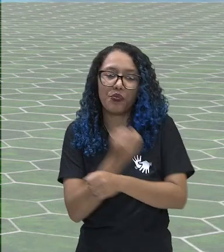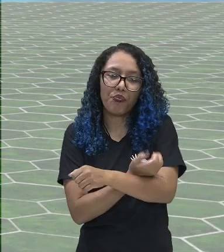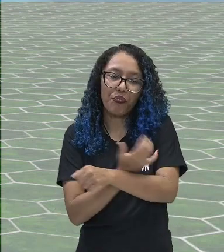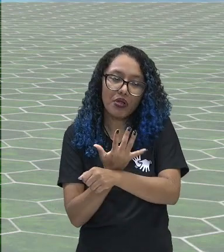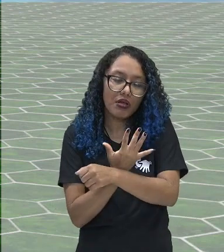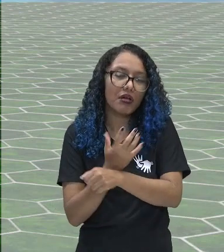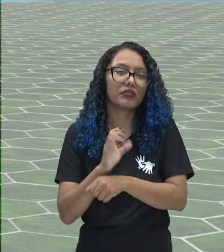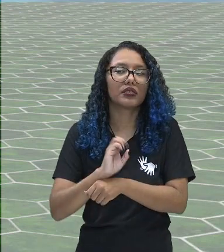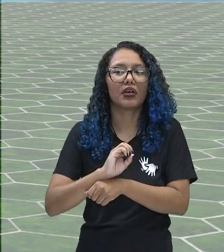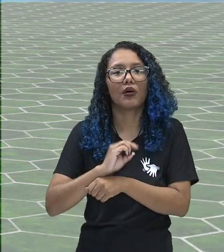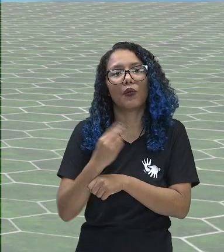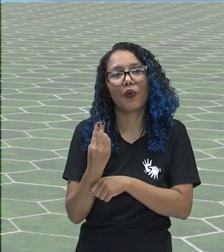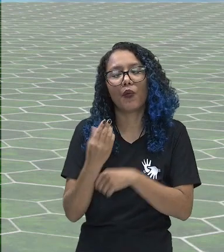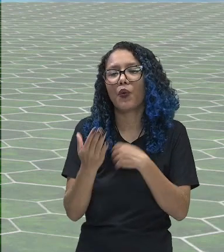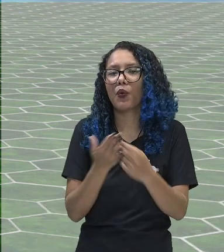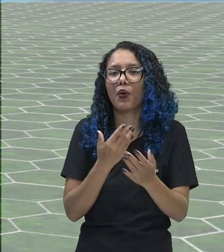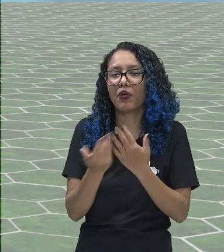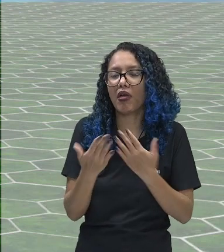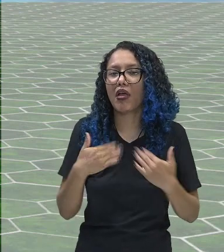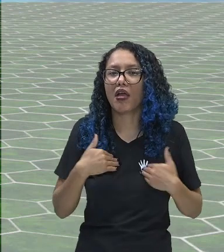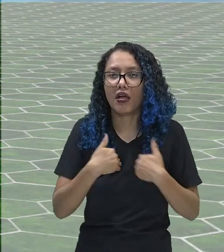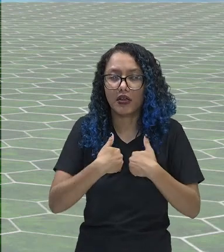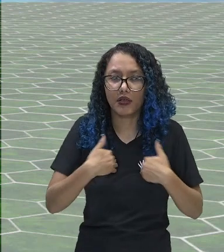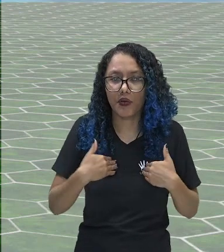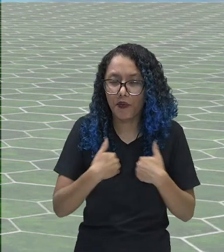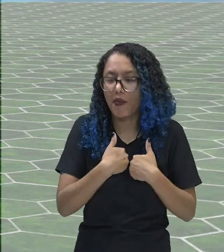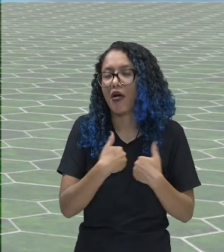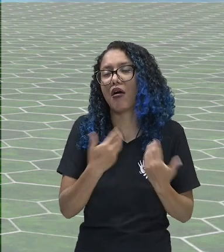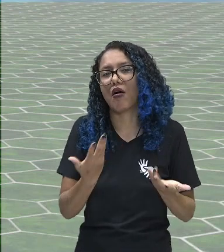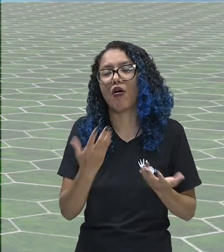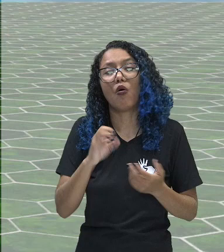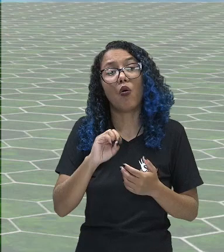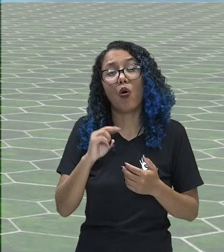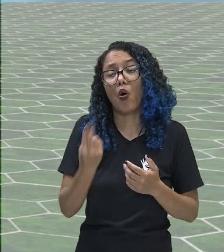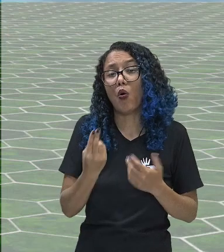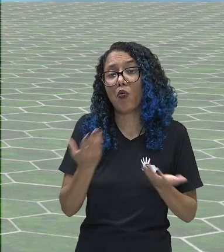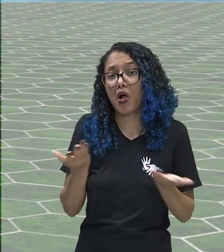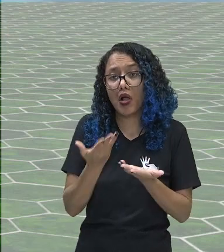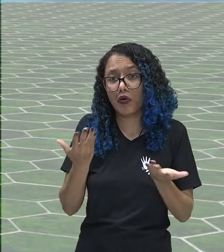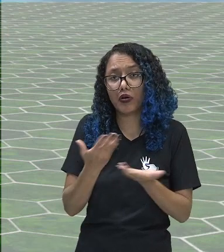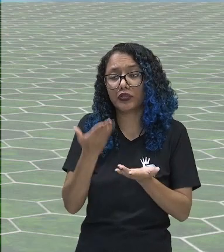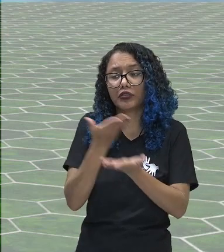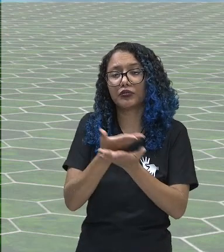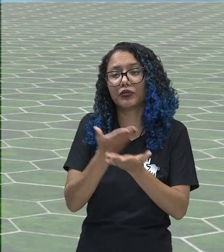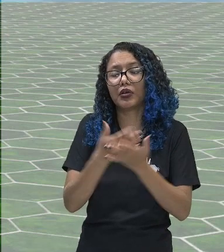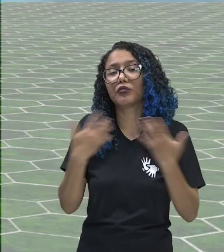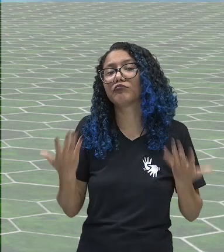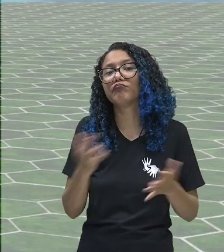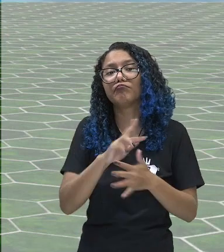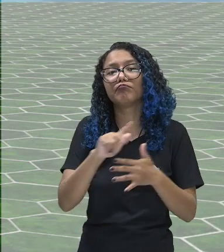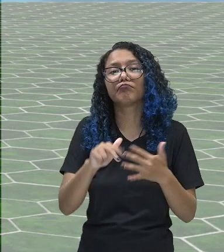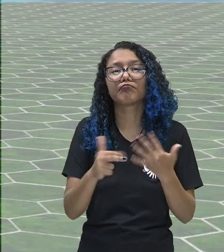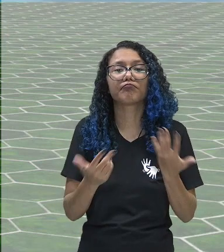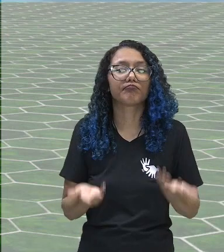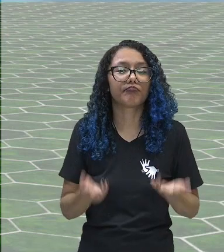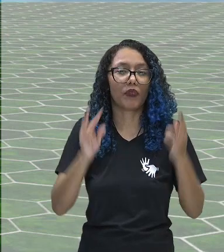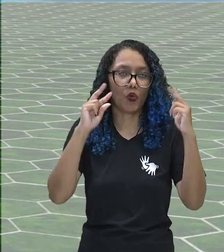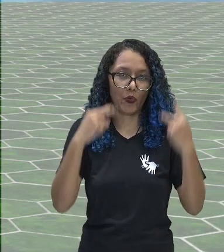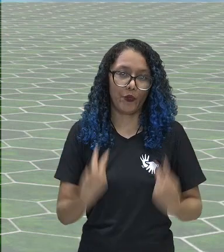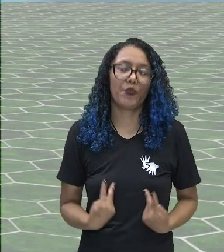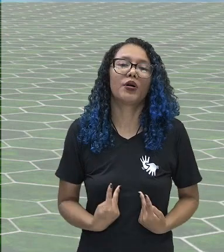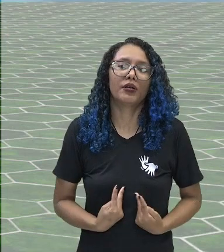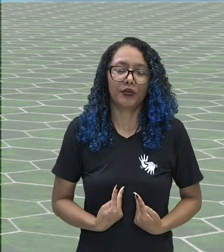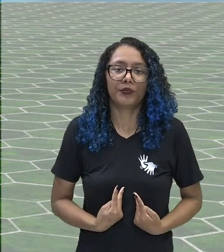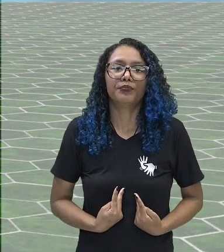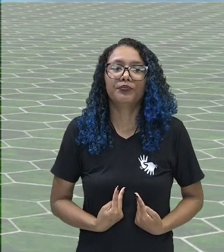se for qualquer espécie animal, ou estamos aqui falando da espécie humana. E vamos ver aí que na